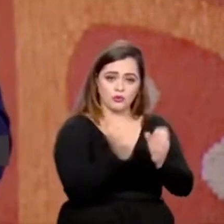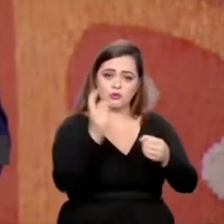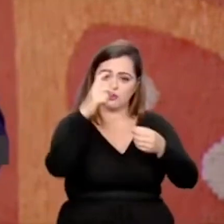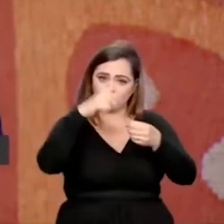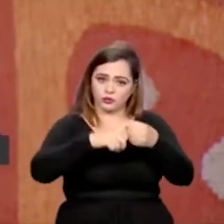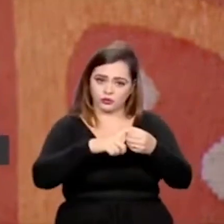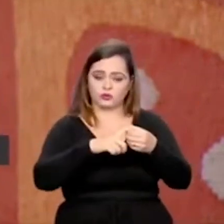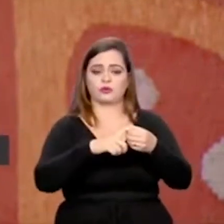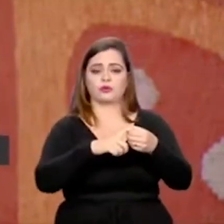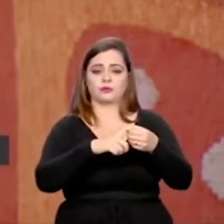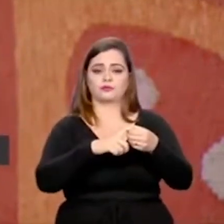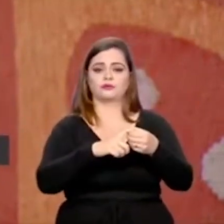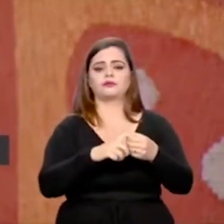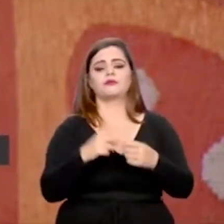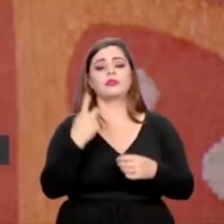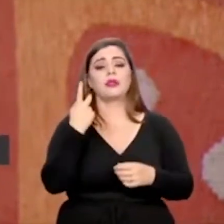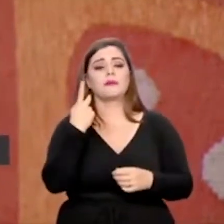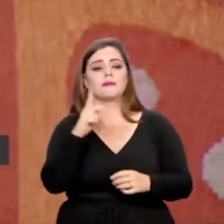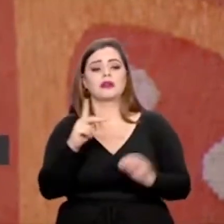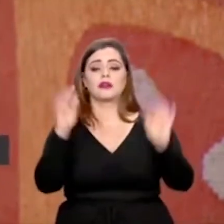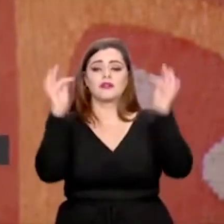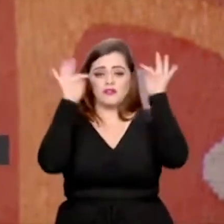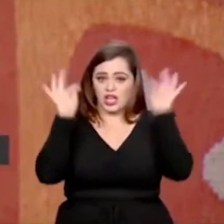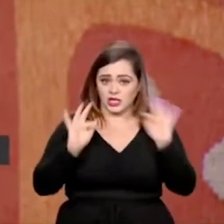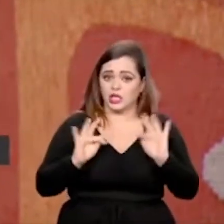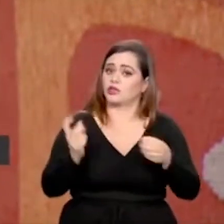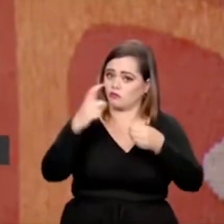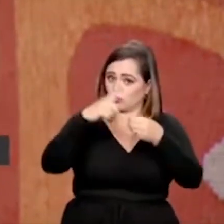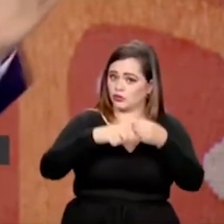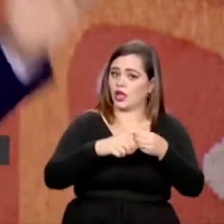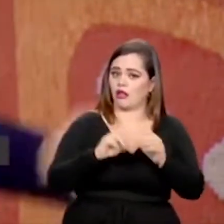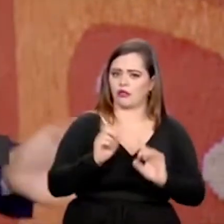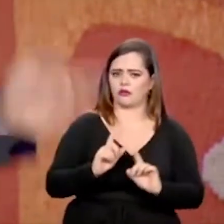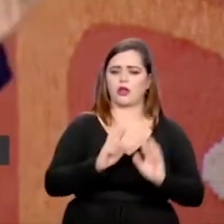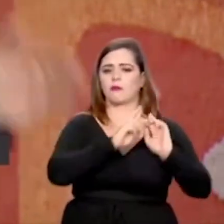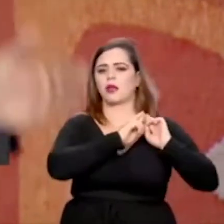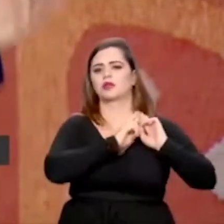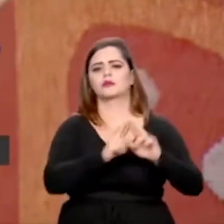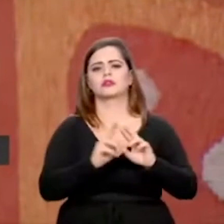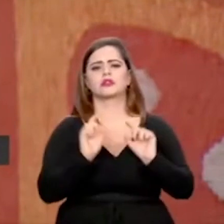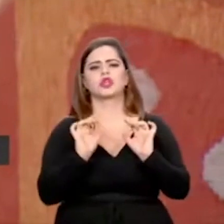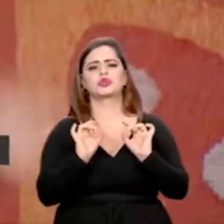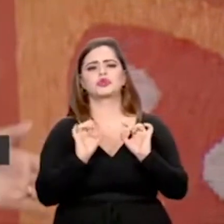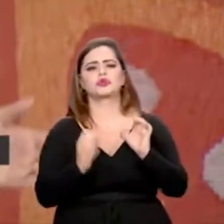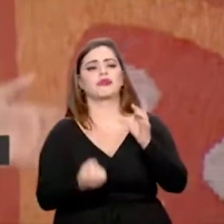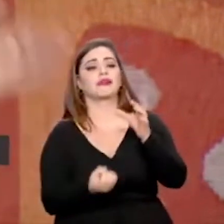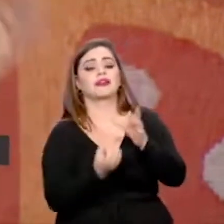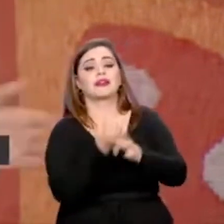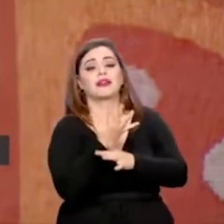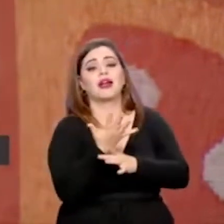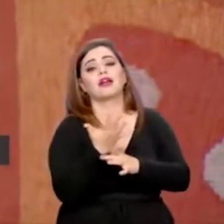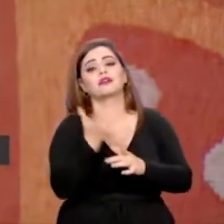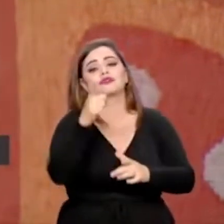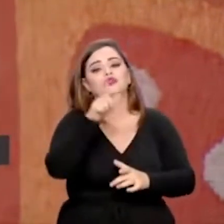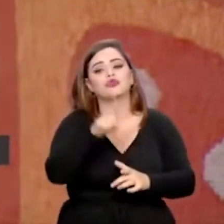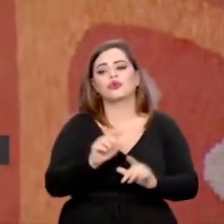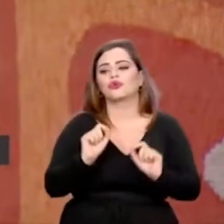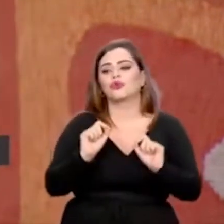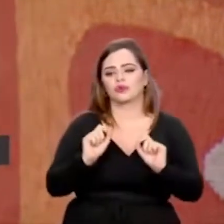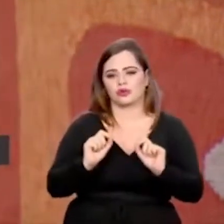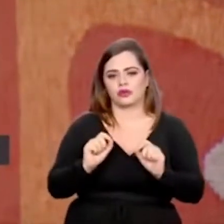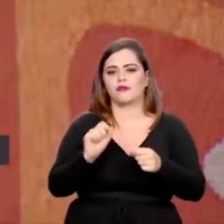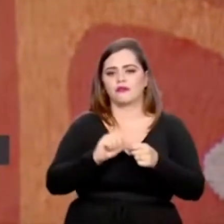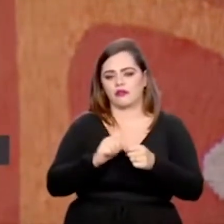feliz de ele ter voltado a gente sabe que a gente tem uma responsabilidade que não é só recriar aquilo que a gente já fez que o próprio conselhão fez